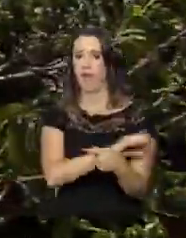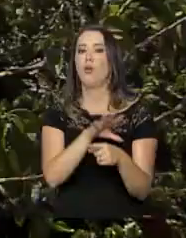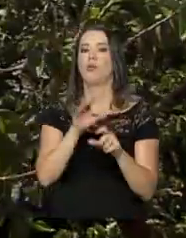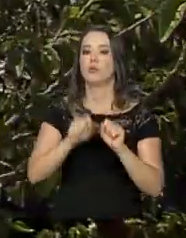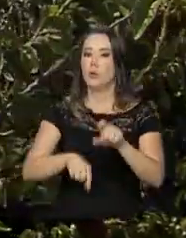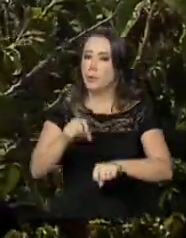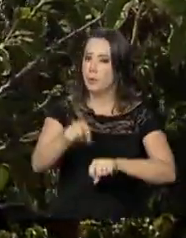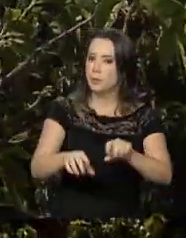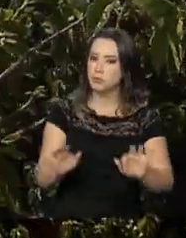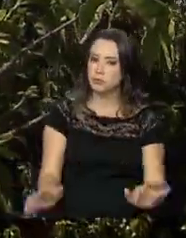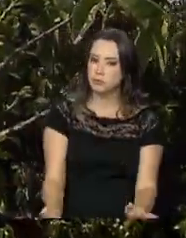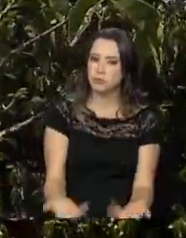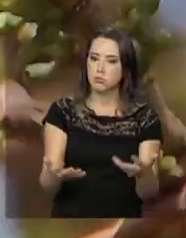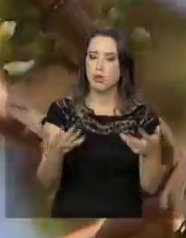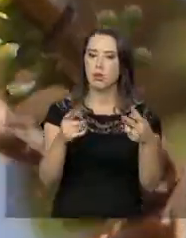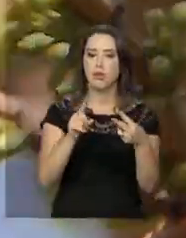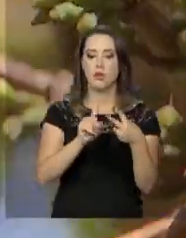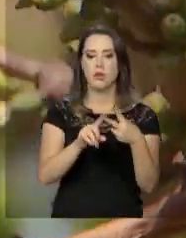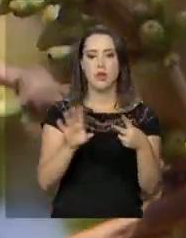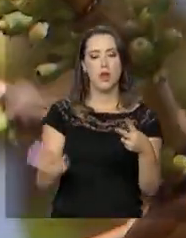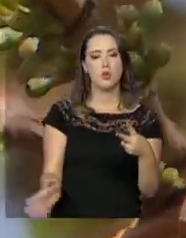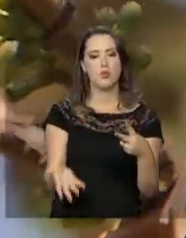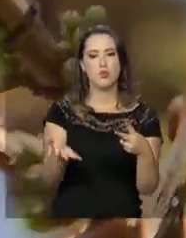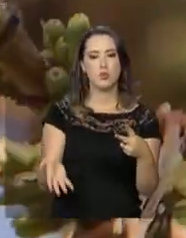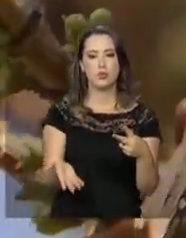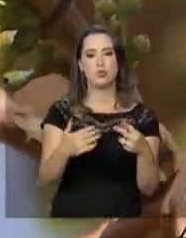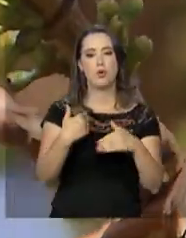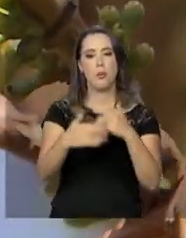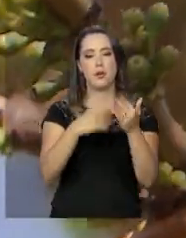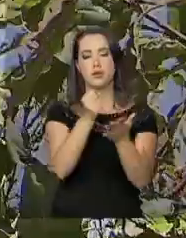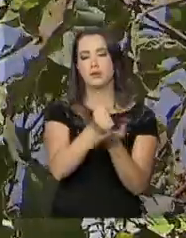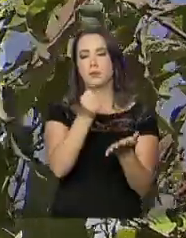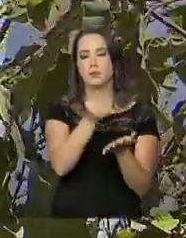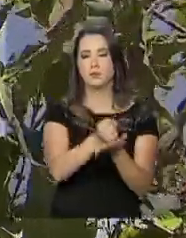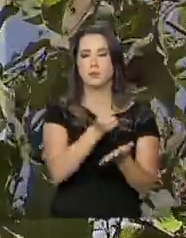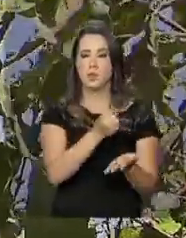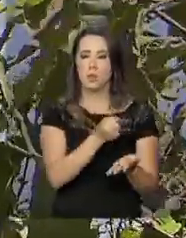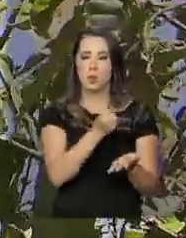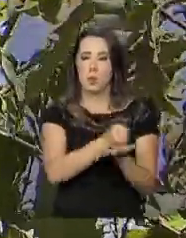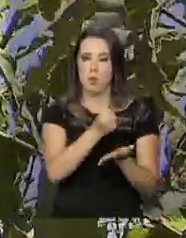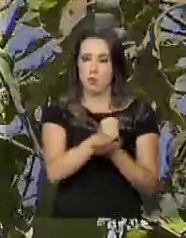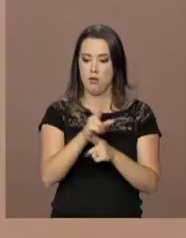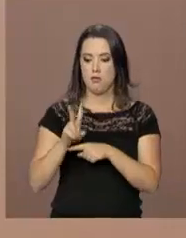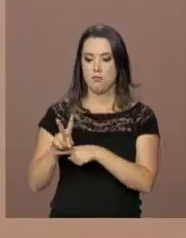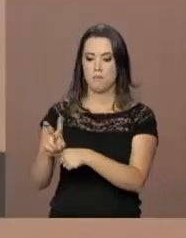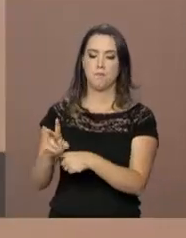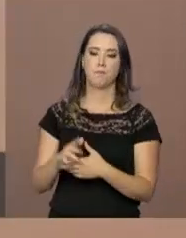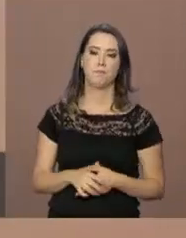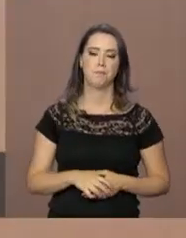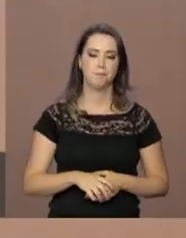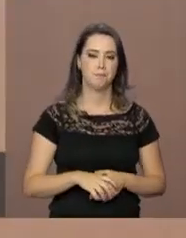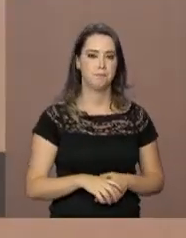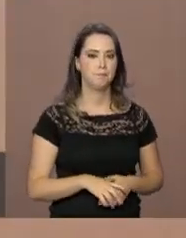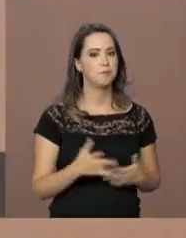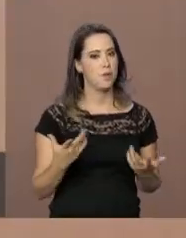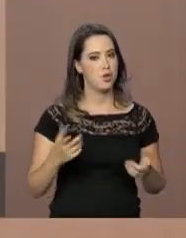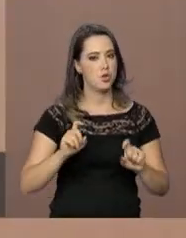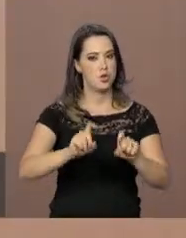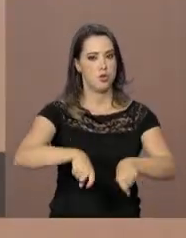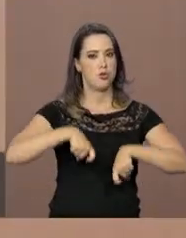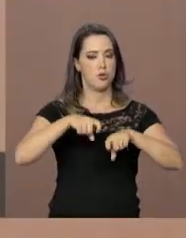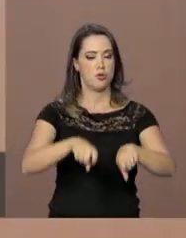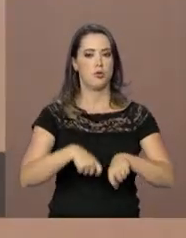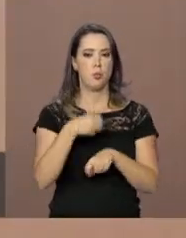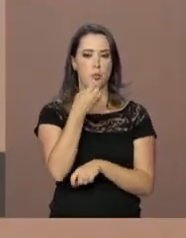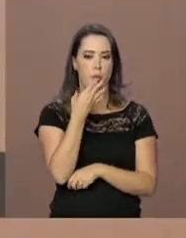dos agricultores, contribuem para um aumento nas contratações do crédito agrícola. Os resultados de safra, a boa